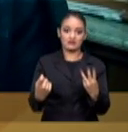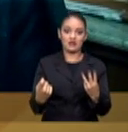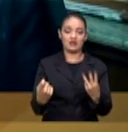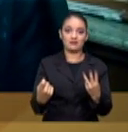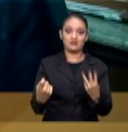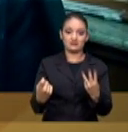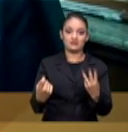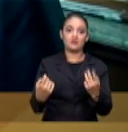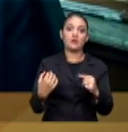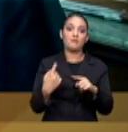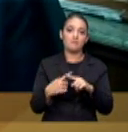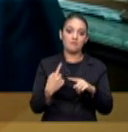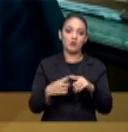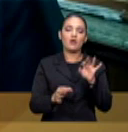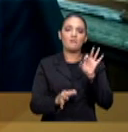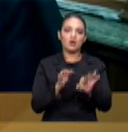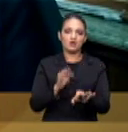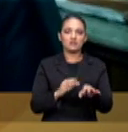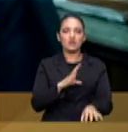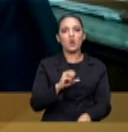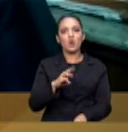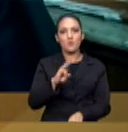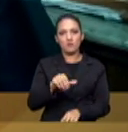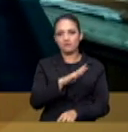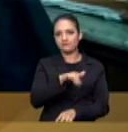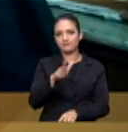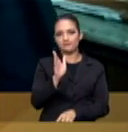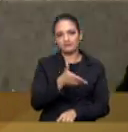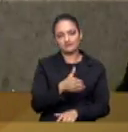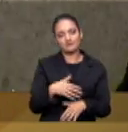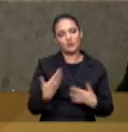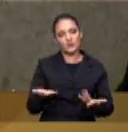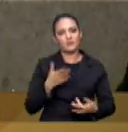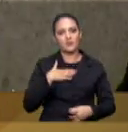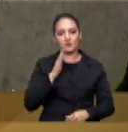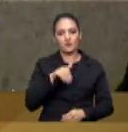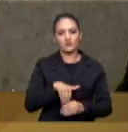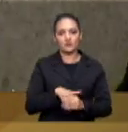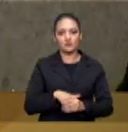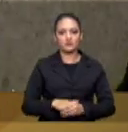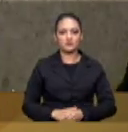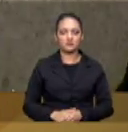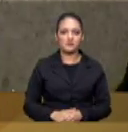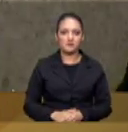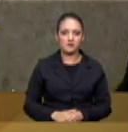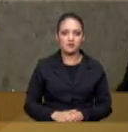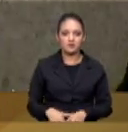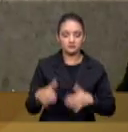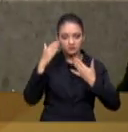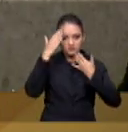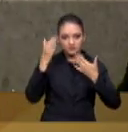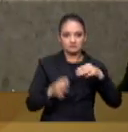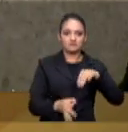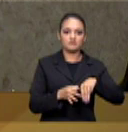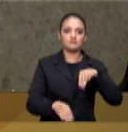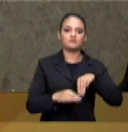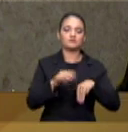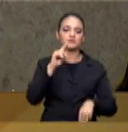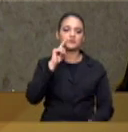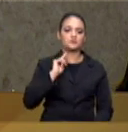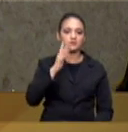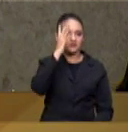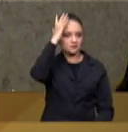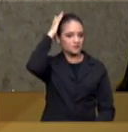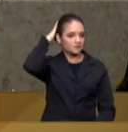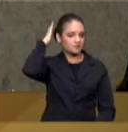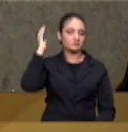a decisão da Justiça Comum. É como voto, presidente. Muito obrigado, ministro Marco Aurélio, pelo seu